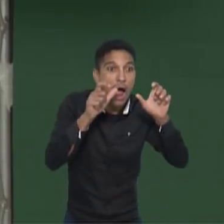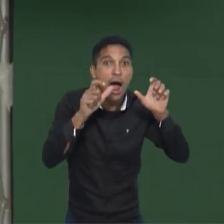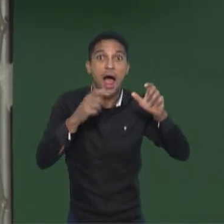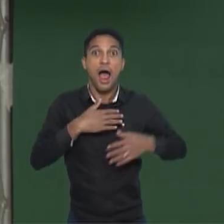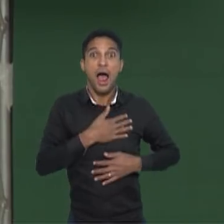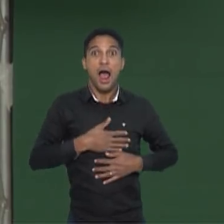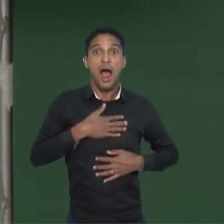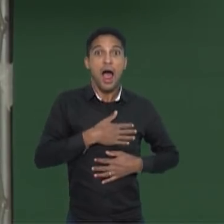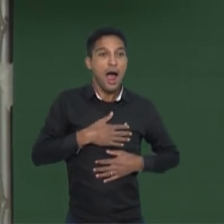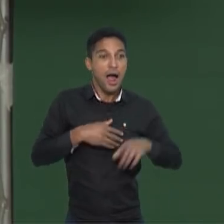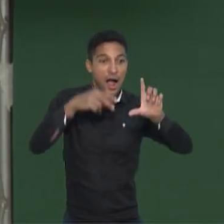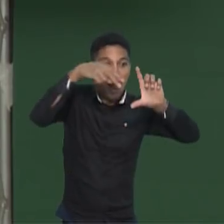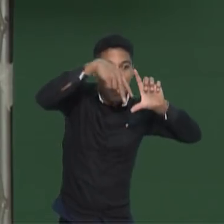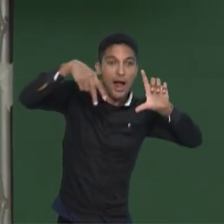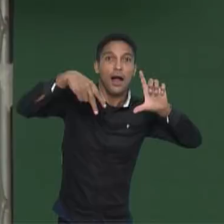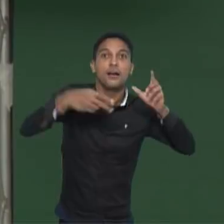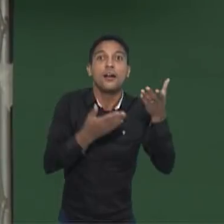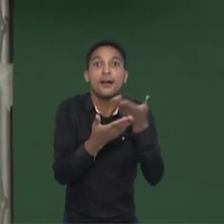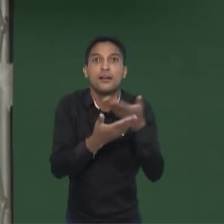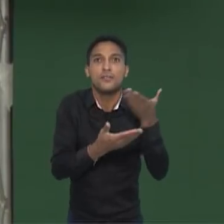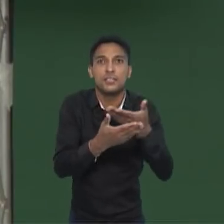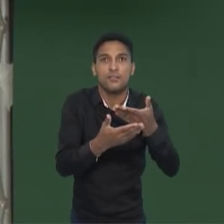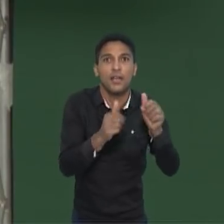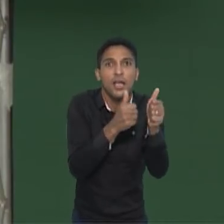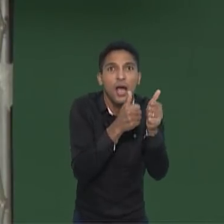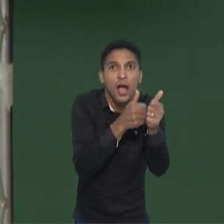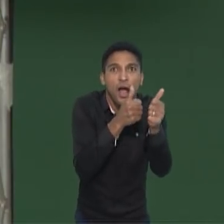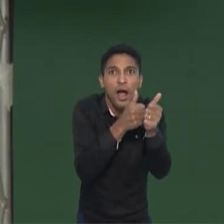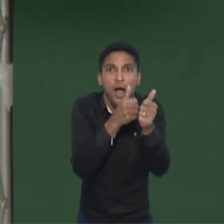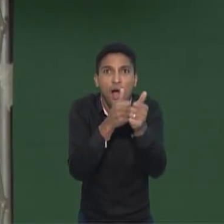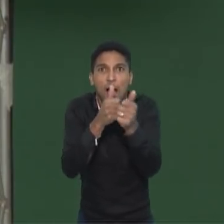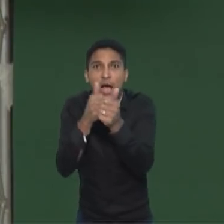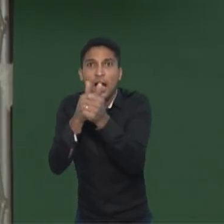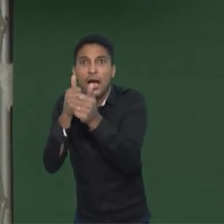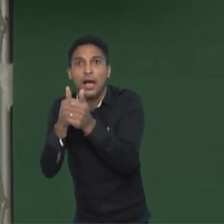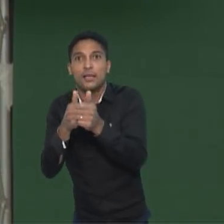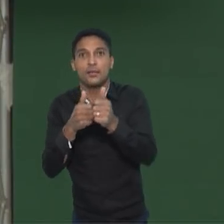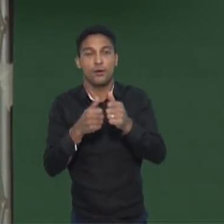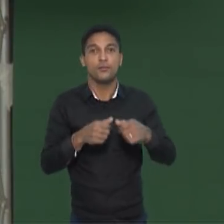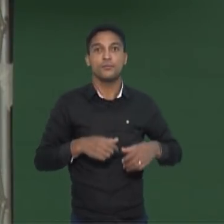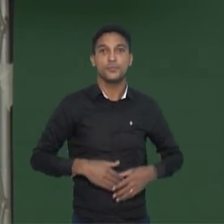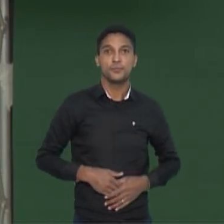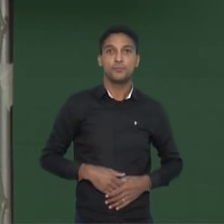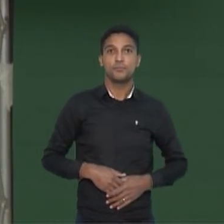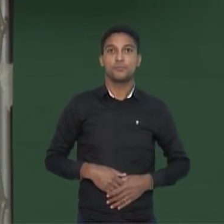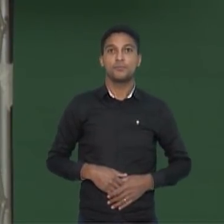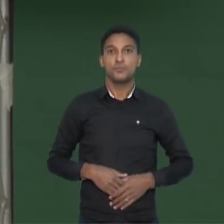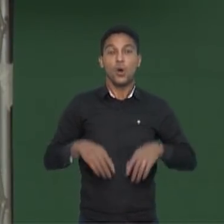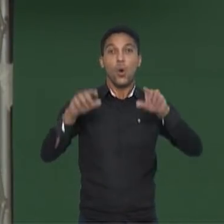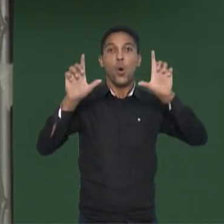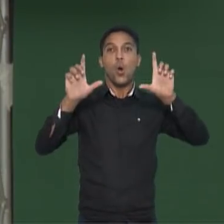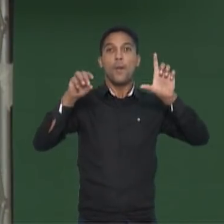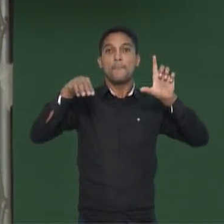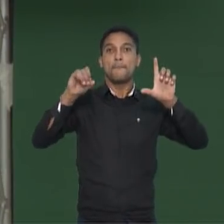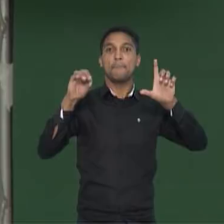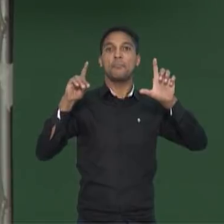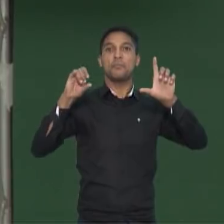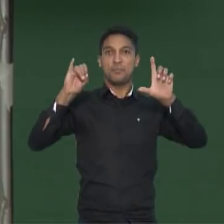de todo esse processo, de como as mídias vão se encontrando, construindo essa participação, essa interação